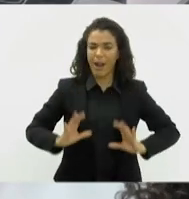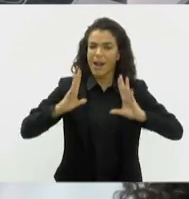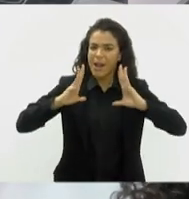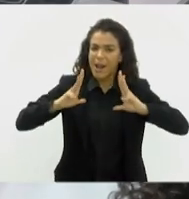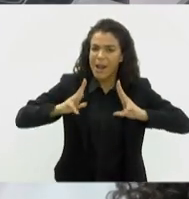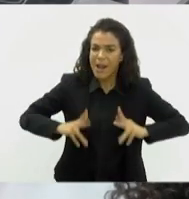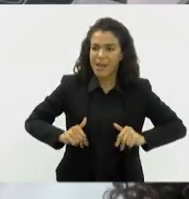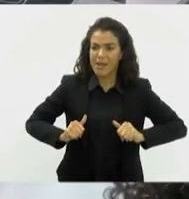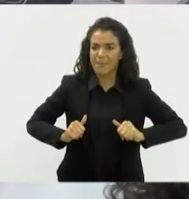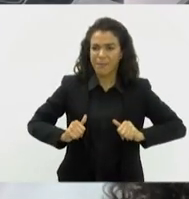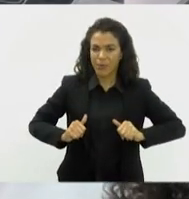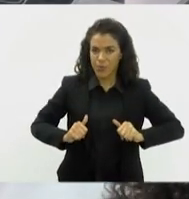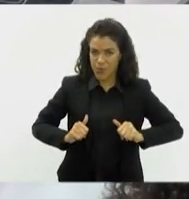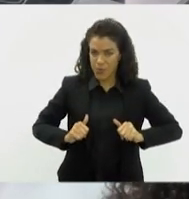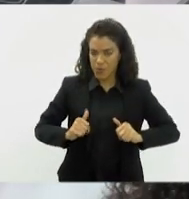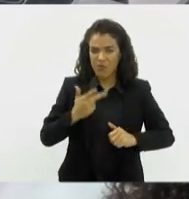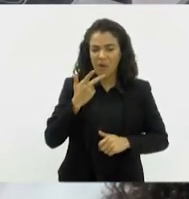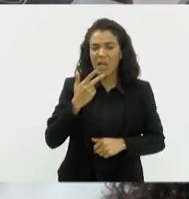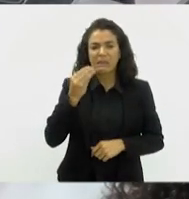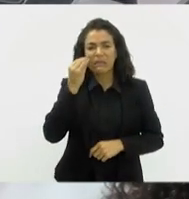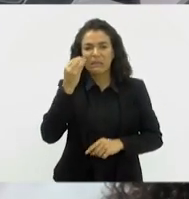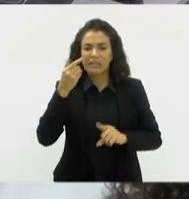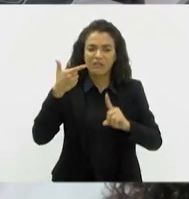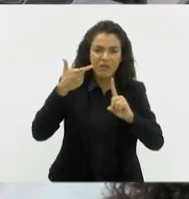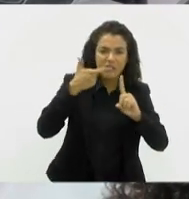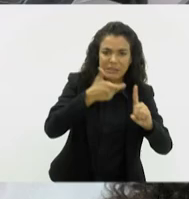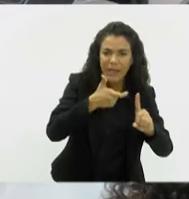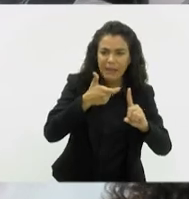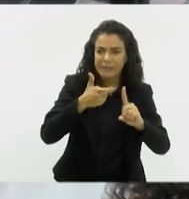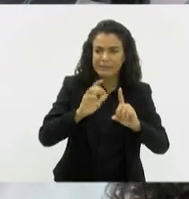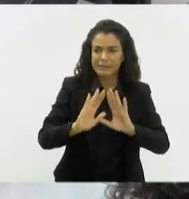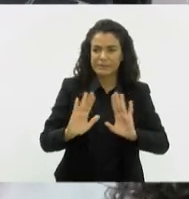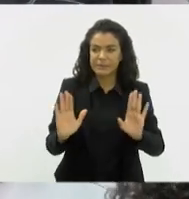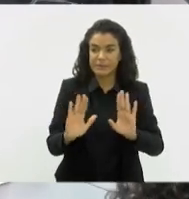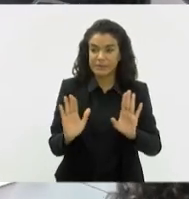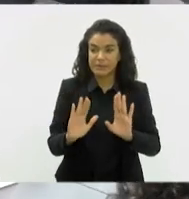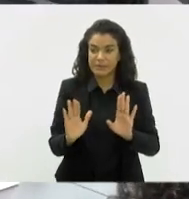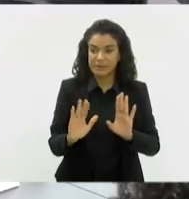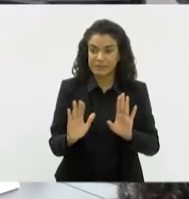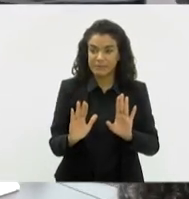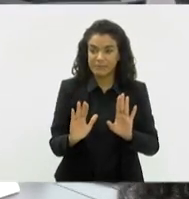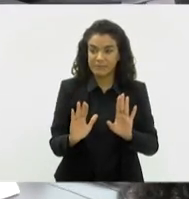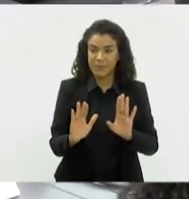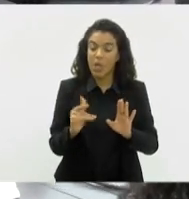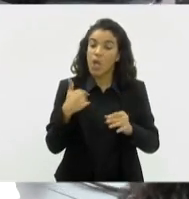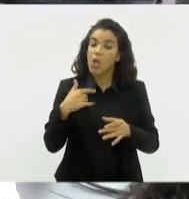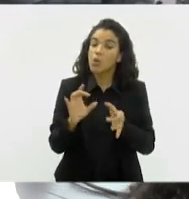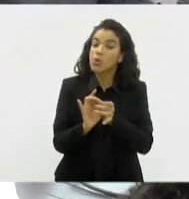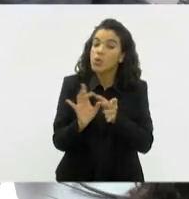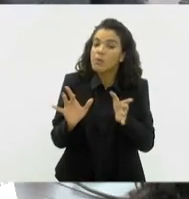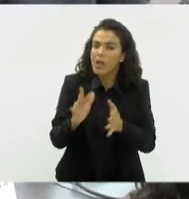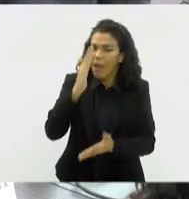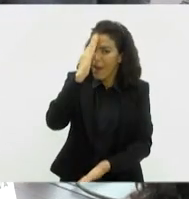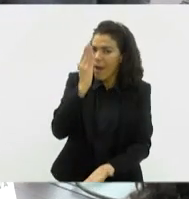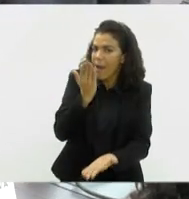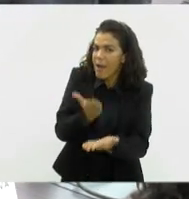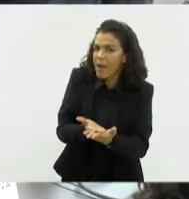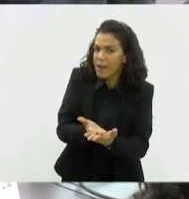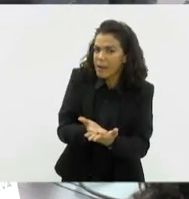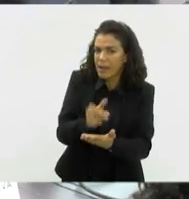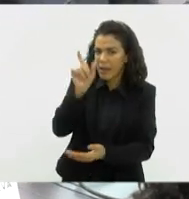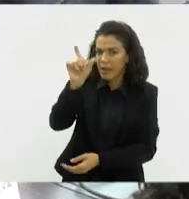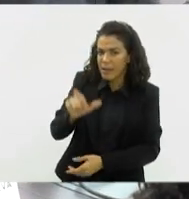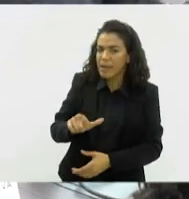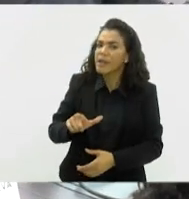Não estou nem questionando a tentativa de latrocínio, porque estou nem presidente, me permitindo nesse momento... que o senhor não está deixando de falar. Estou me permitindo acreditar que